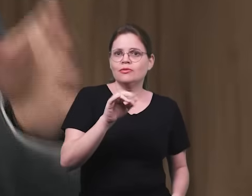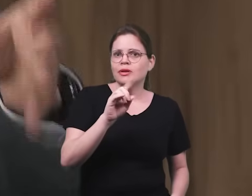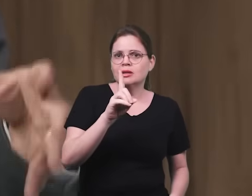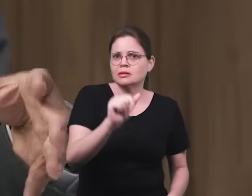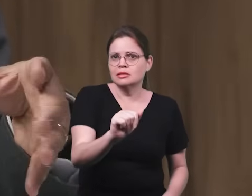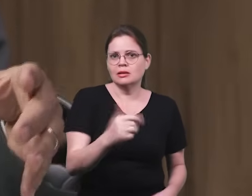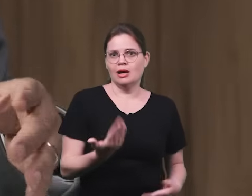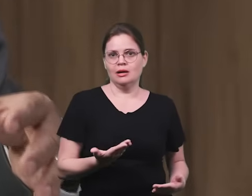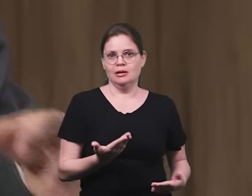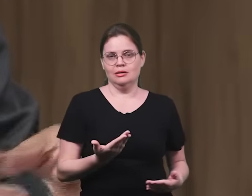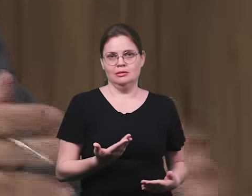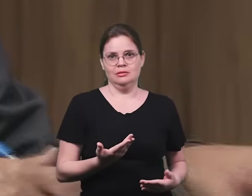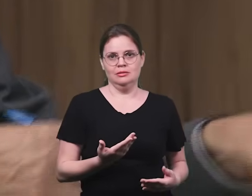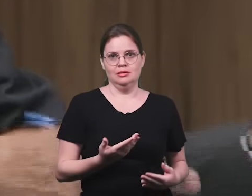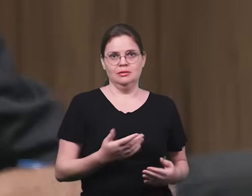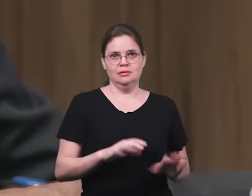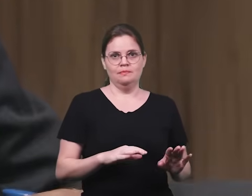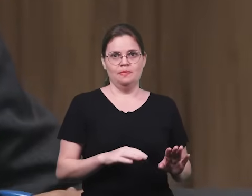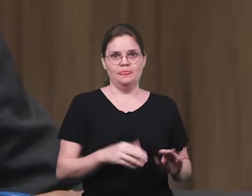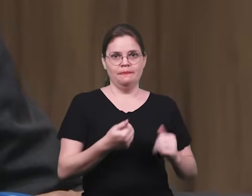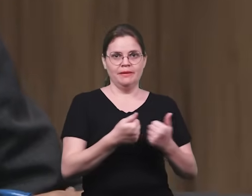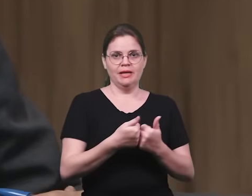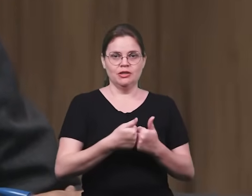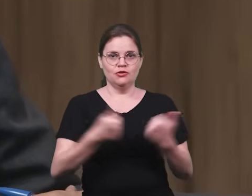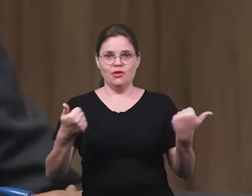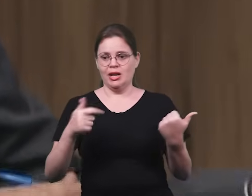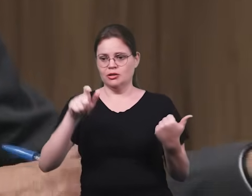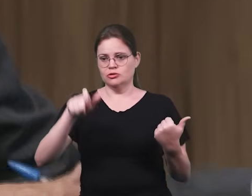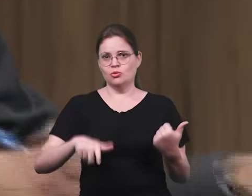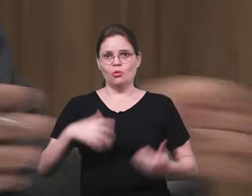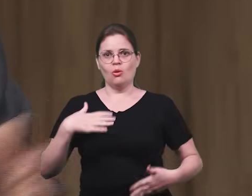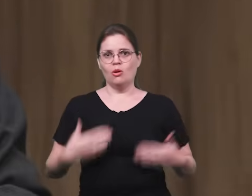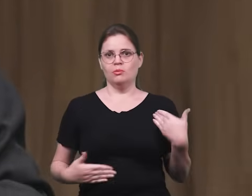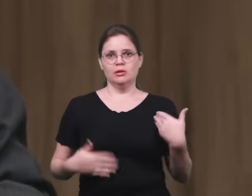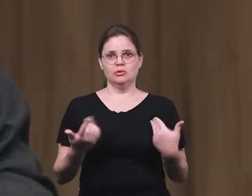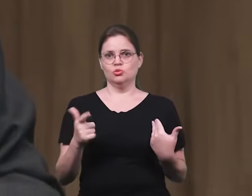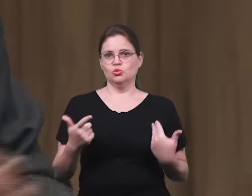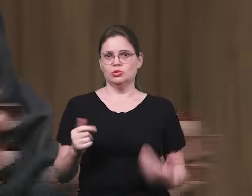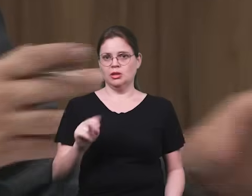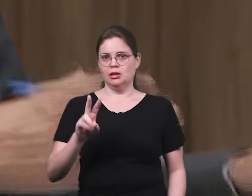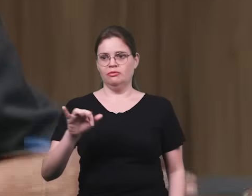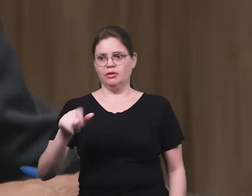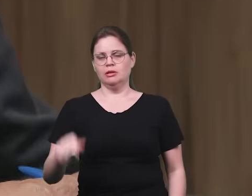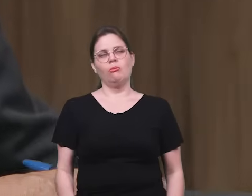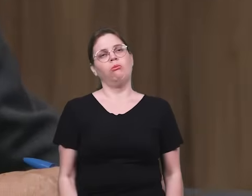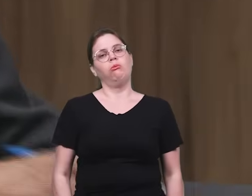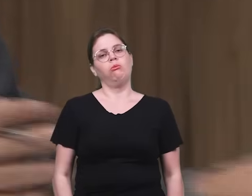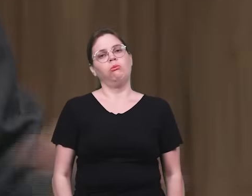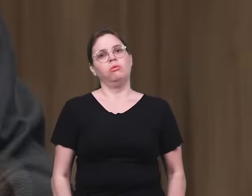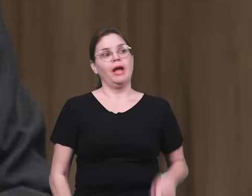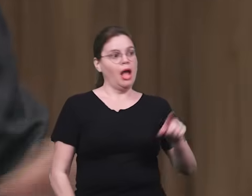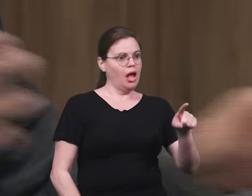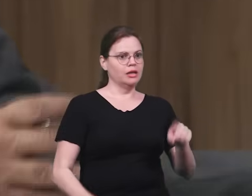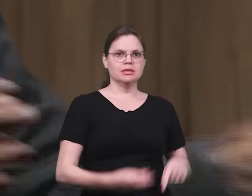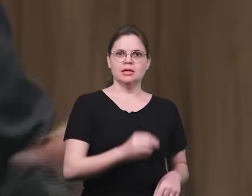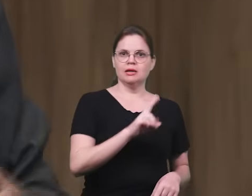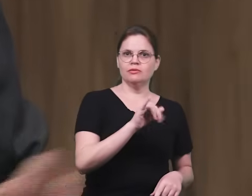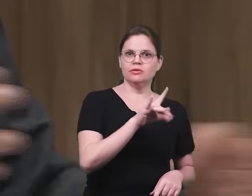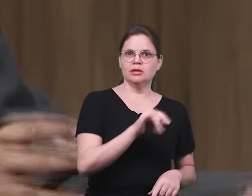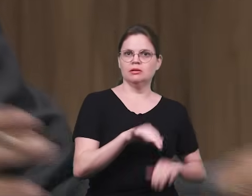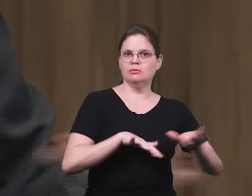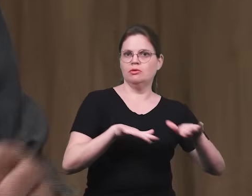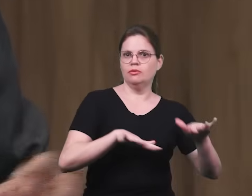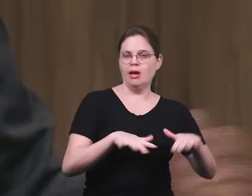o distingue de um corpo inanimado. Um corpo que tem vida e um corpo inanimado. Qual é a